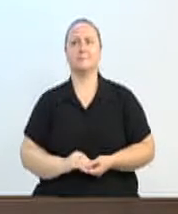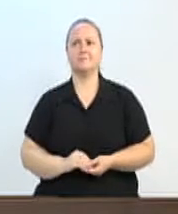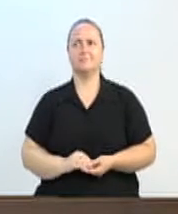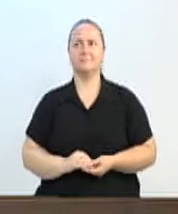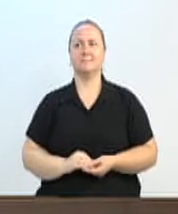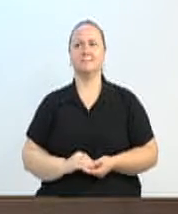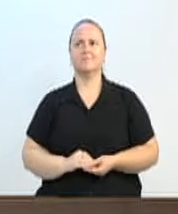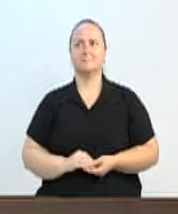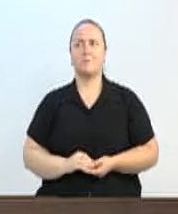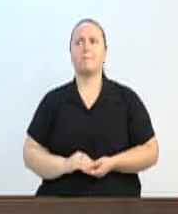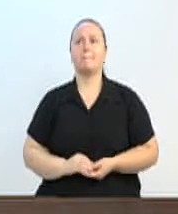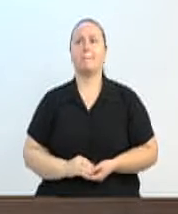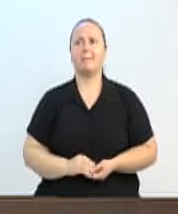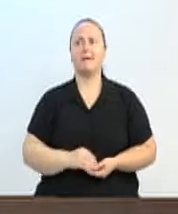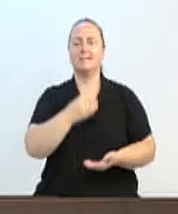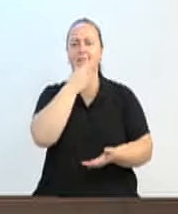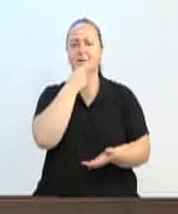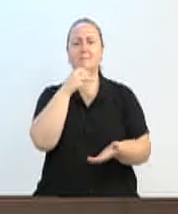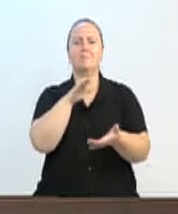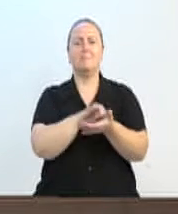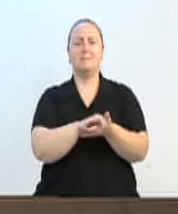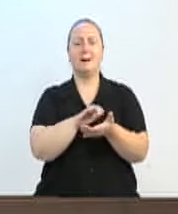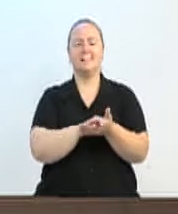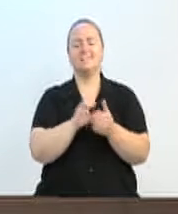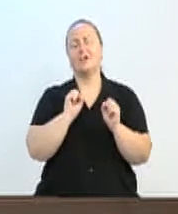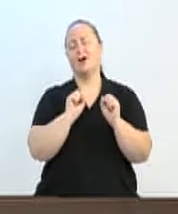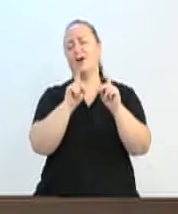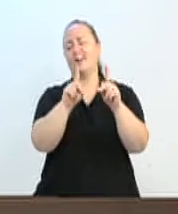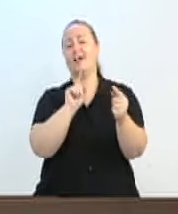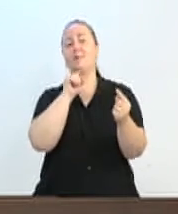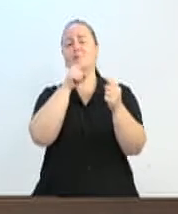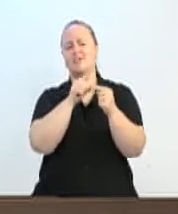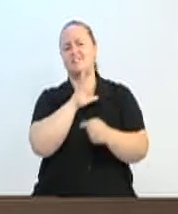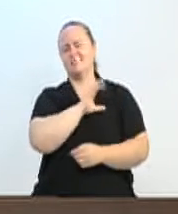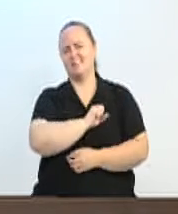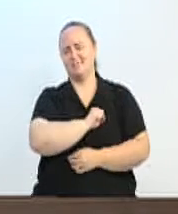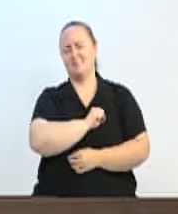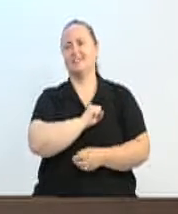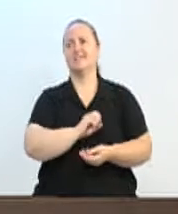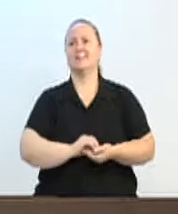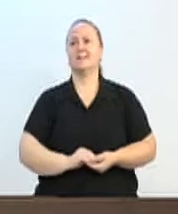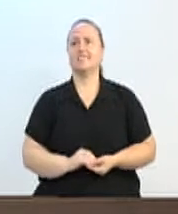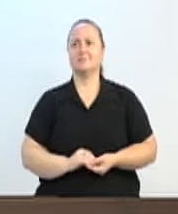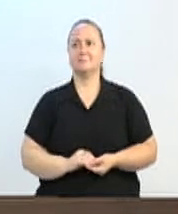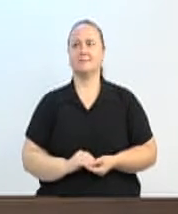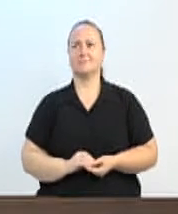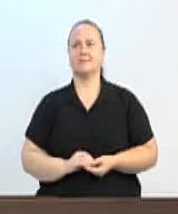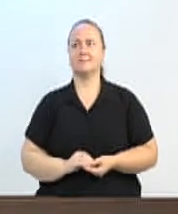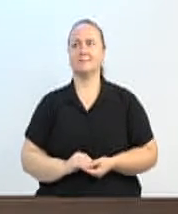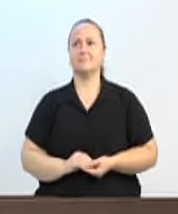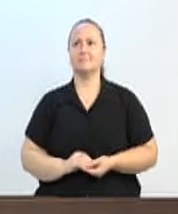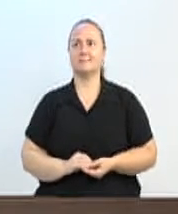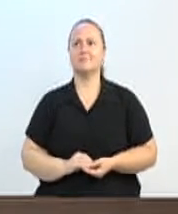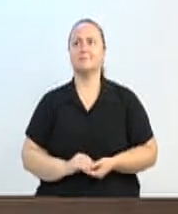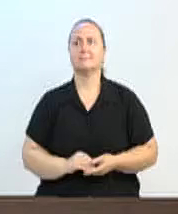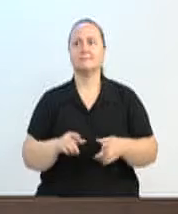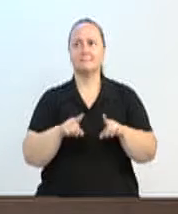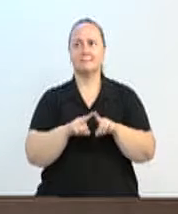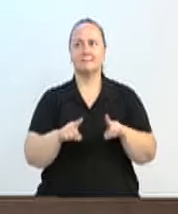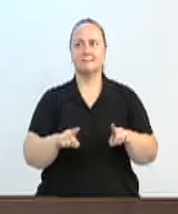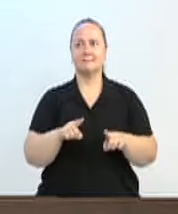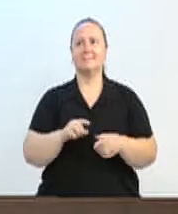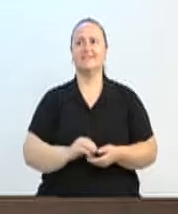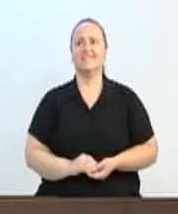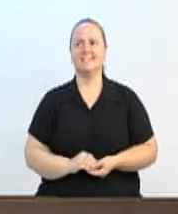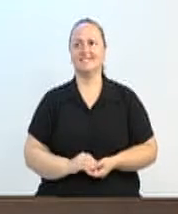Assessoria foi o marido que fez mas não vale a intenção né meu amor mas eu quero agradecer são 126